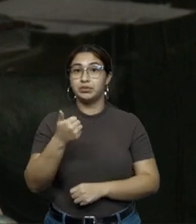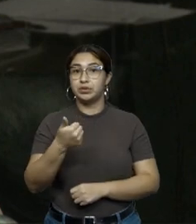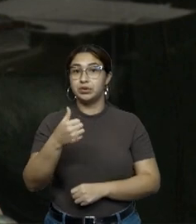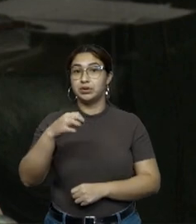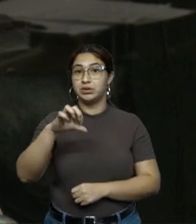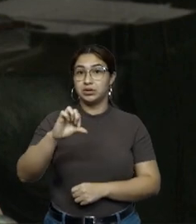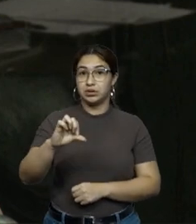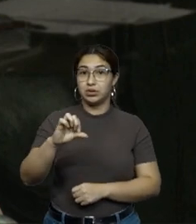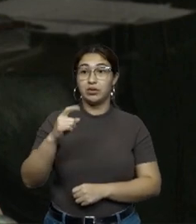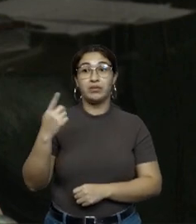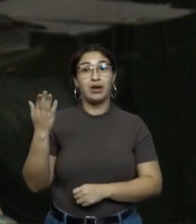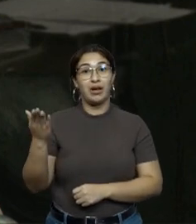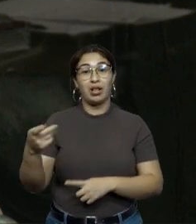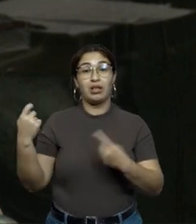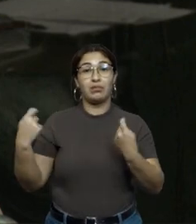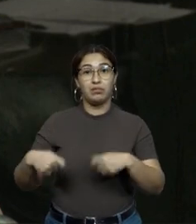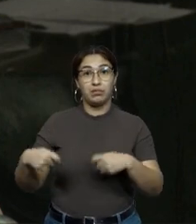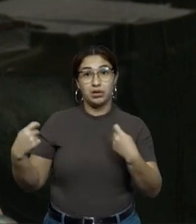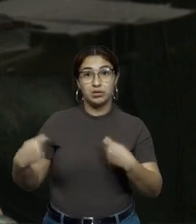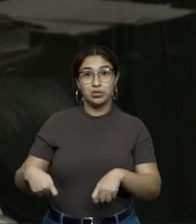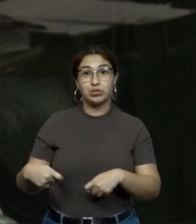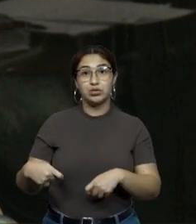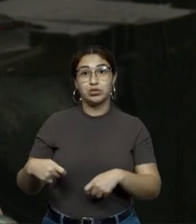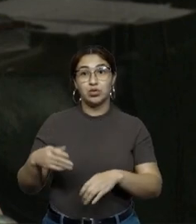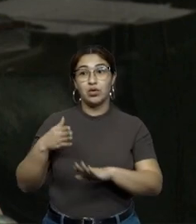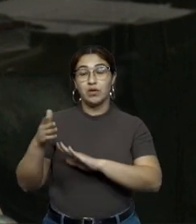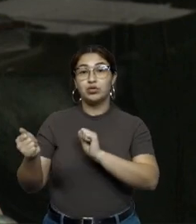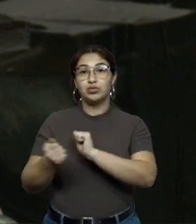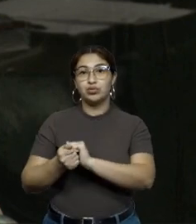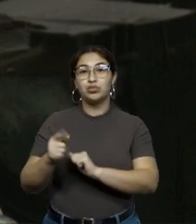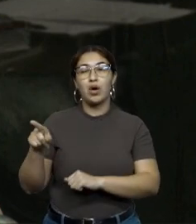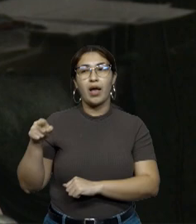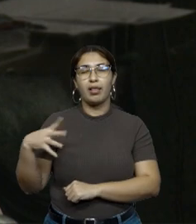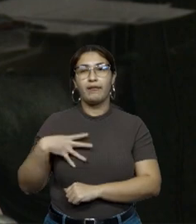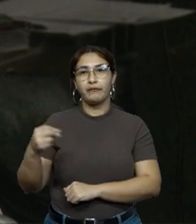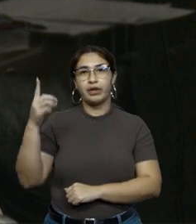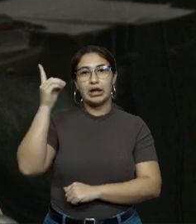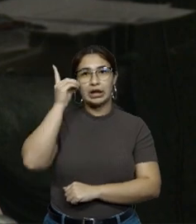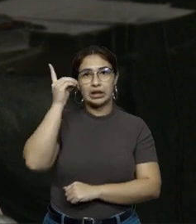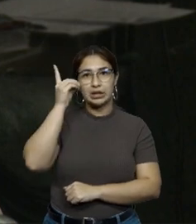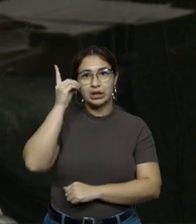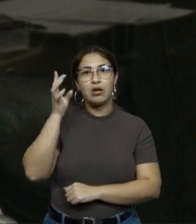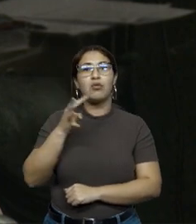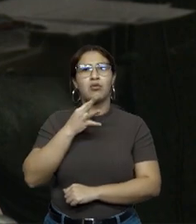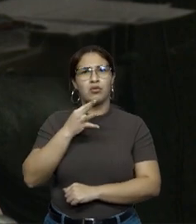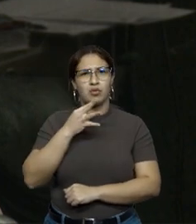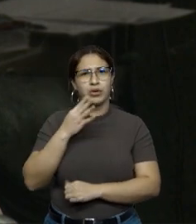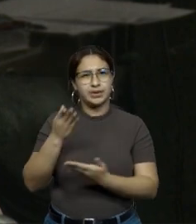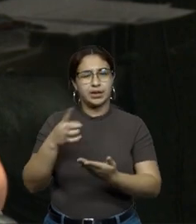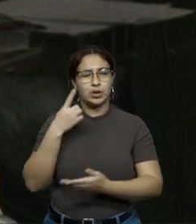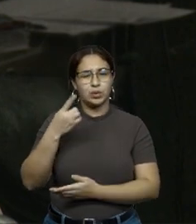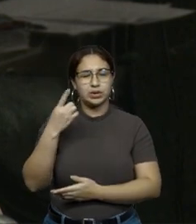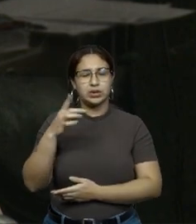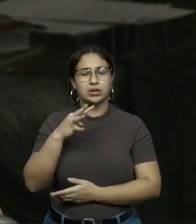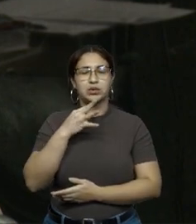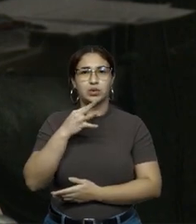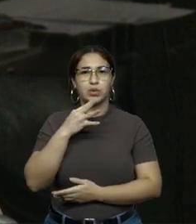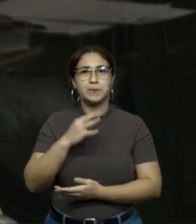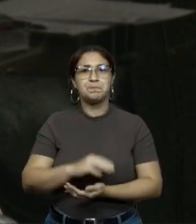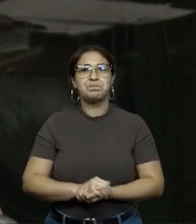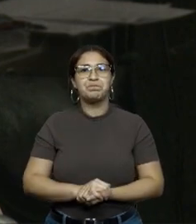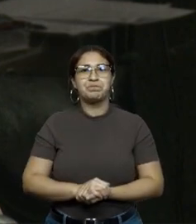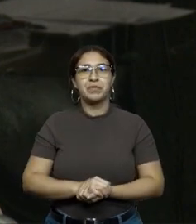engano Nem precisou ela teve uma filha com síndrome de down né a deputado não se ele conhece o caso e ela teve que se deslocar